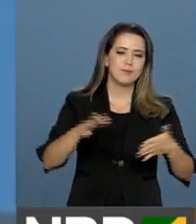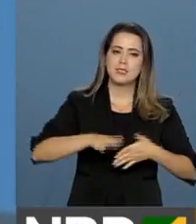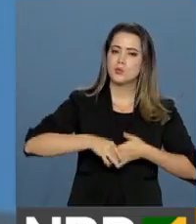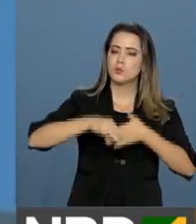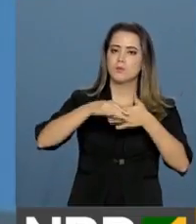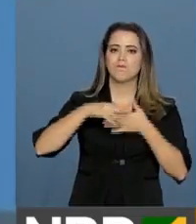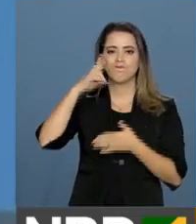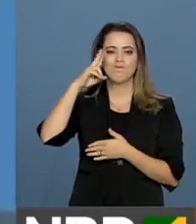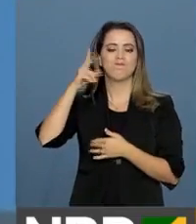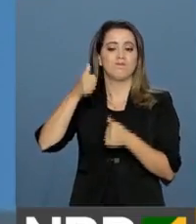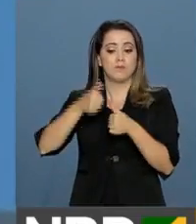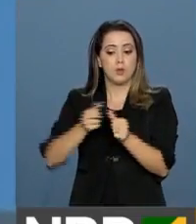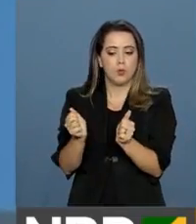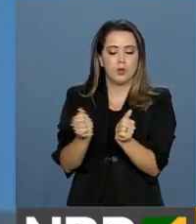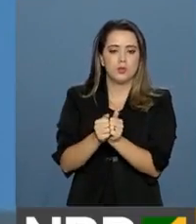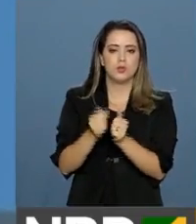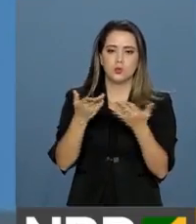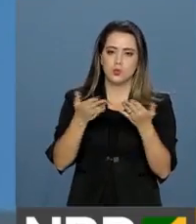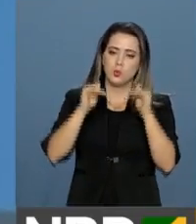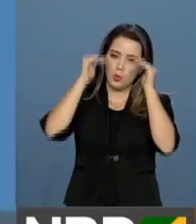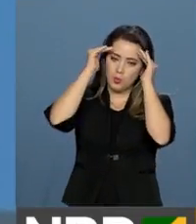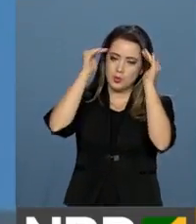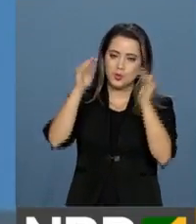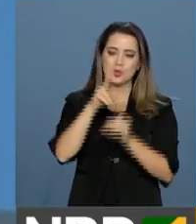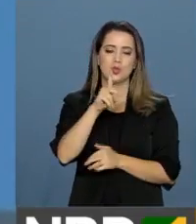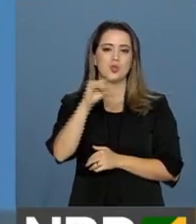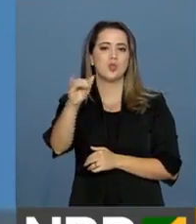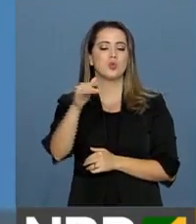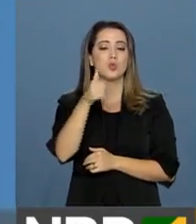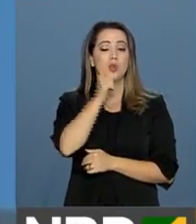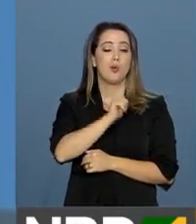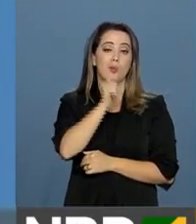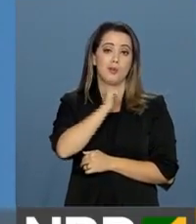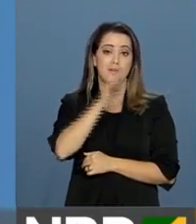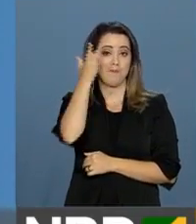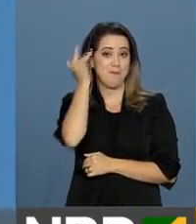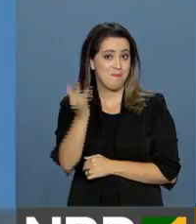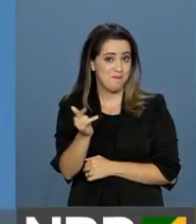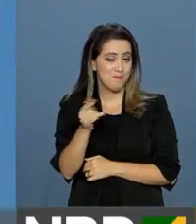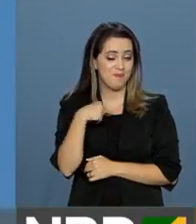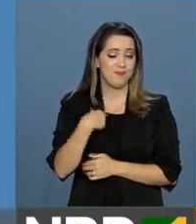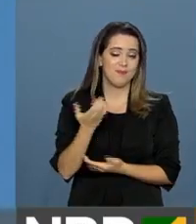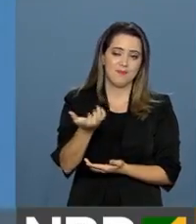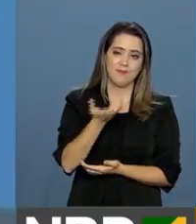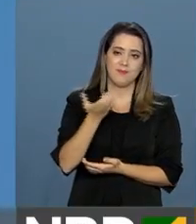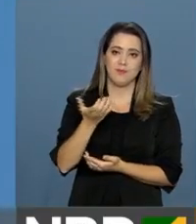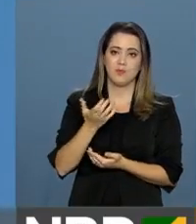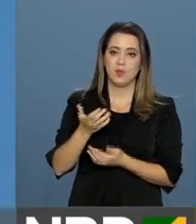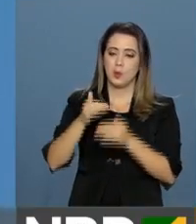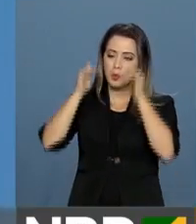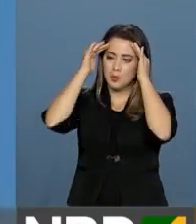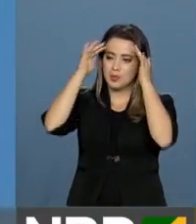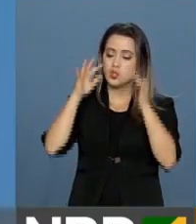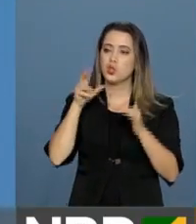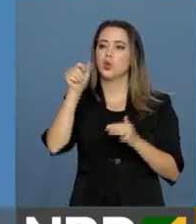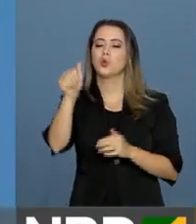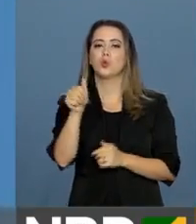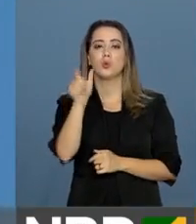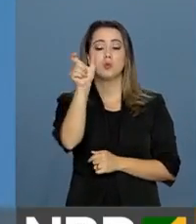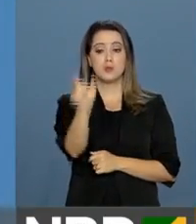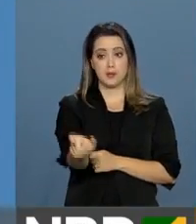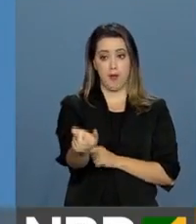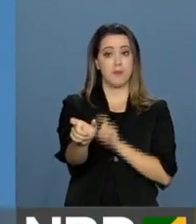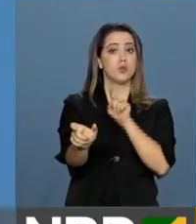encontram em homenagem ao dia da mulher que amanhã eu quero homenagear a todos uma